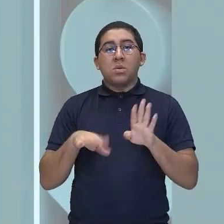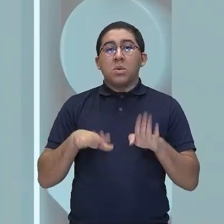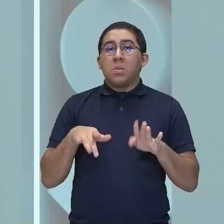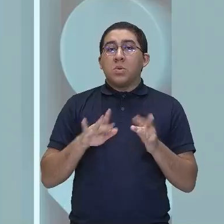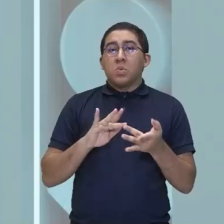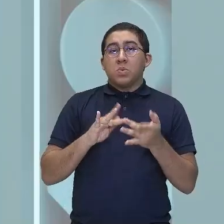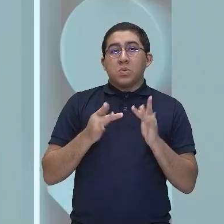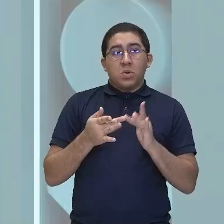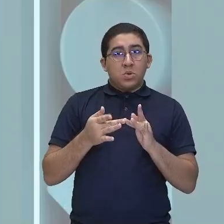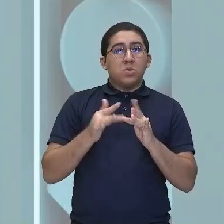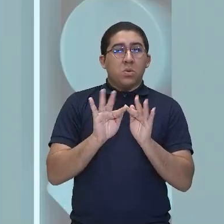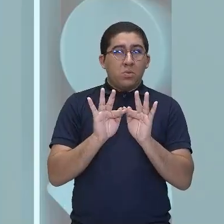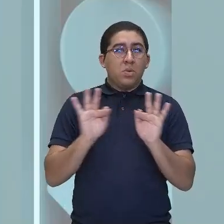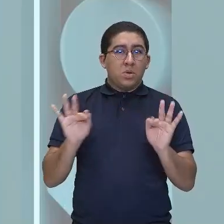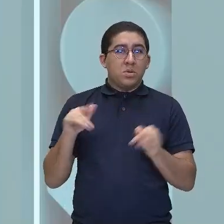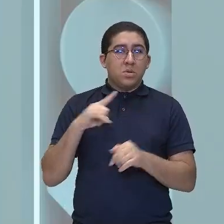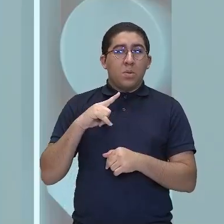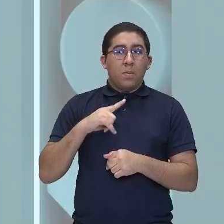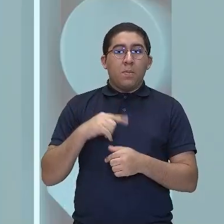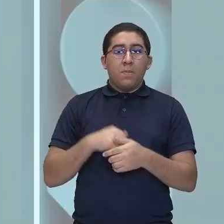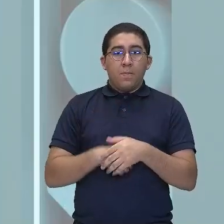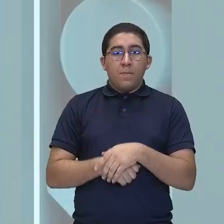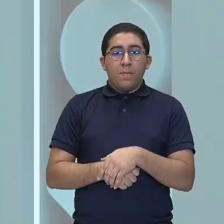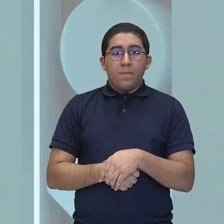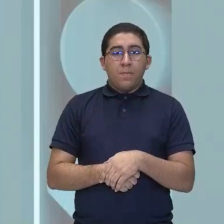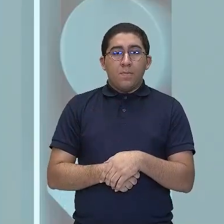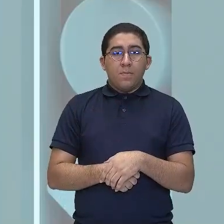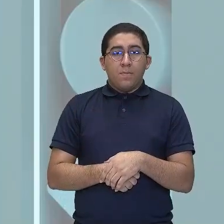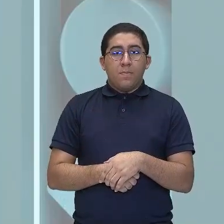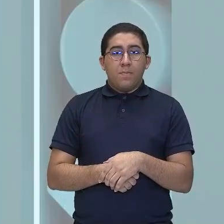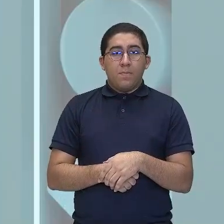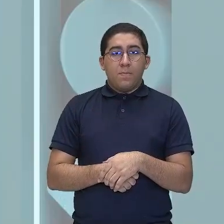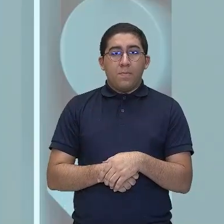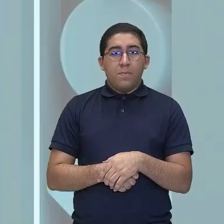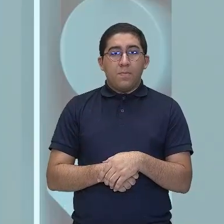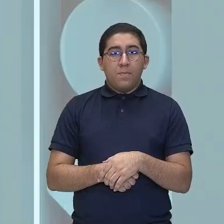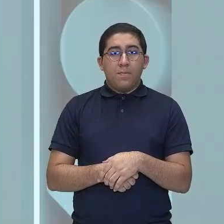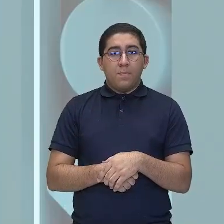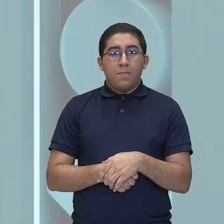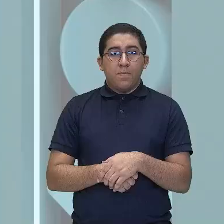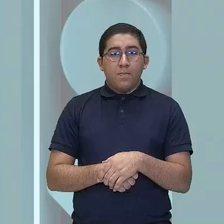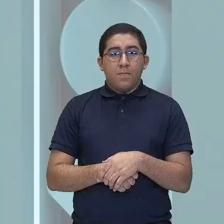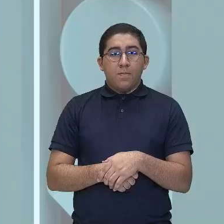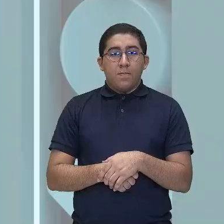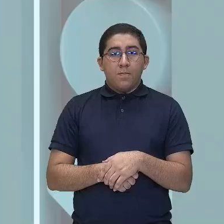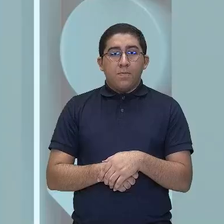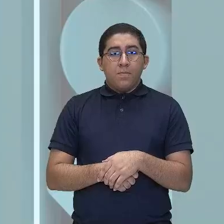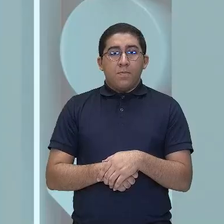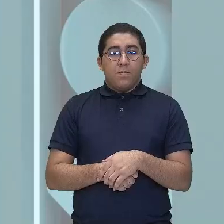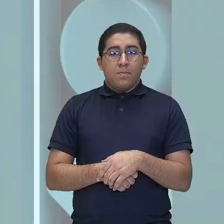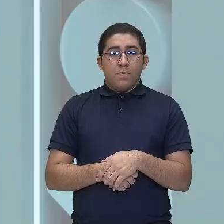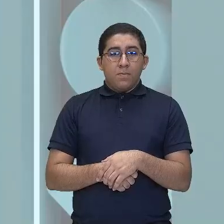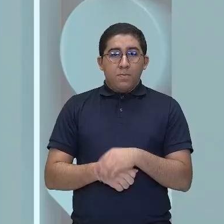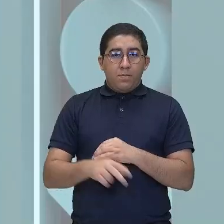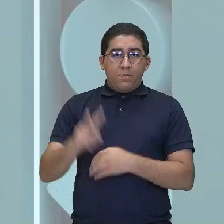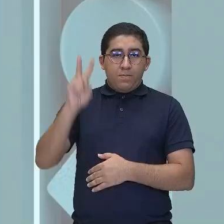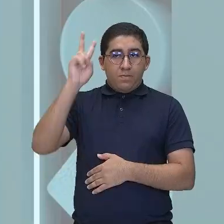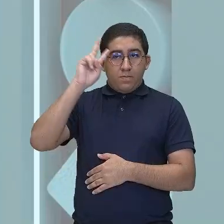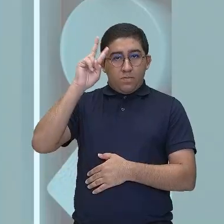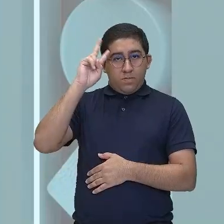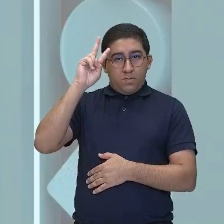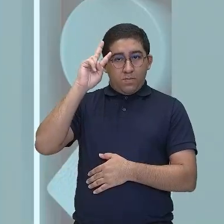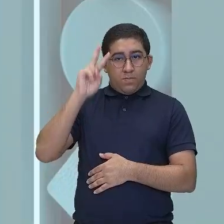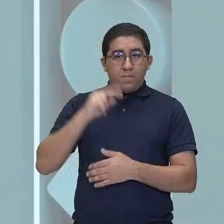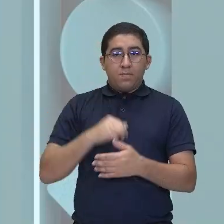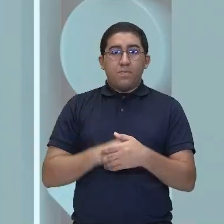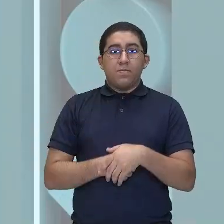que cada uma dessas conjunções vão aparecer nessas orações. Tá certo? Então, lembrando, as orações coordenadas,